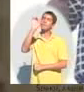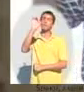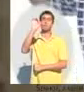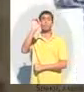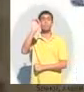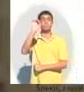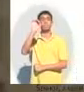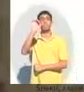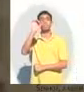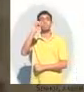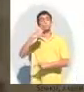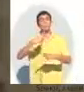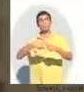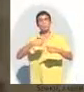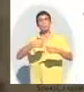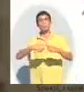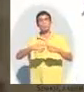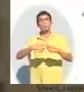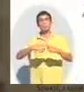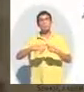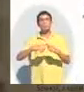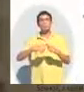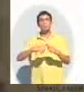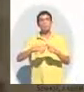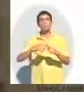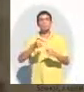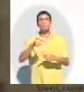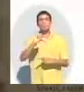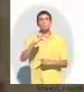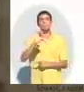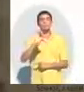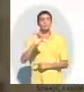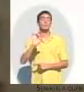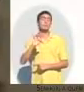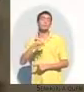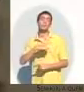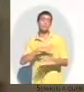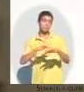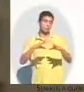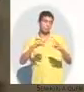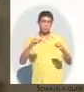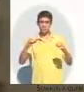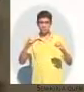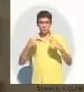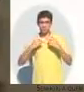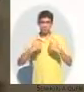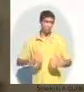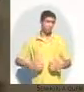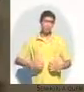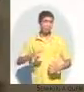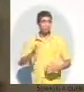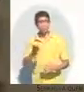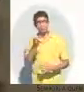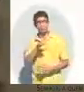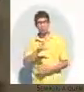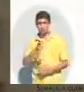Por que que antes, quando eles estavam berrando lá na beira da estrada, em Corinho, Jesus tem piedade de nós, cura nós aqui, olha nós